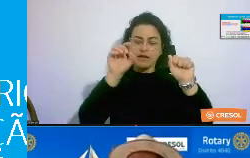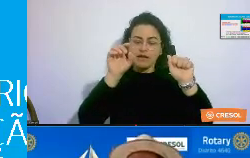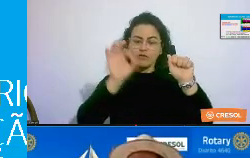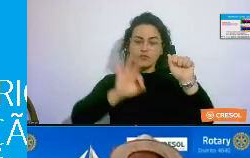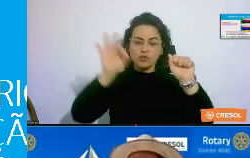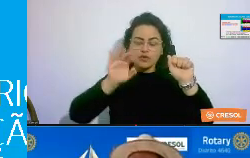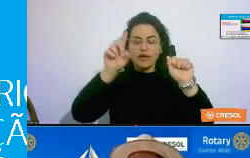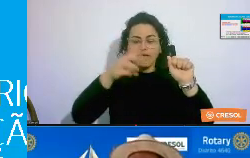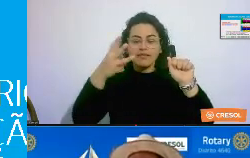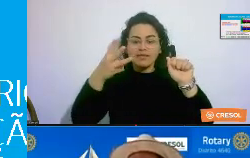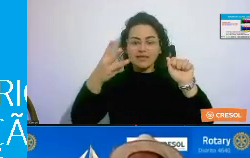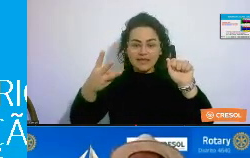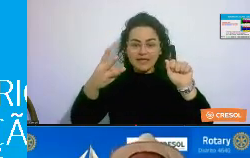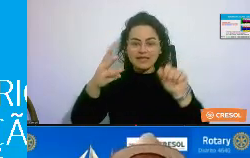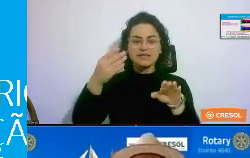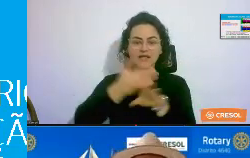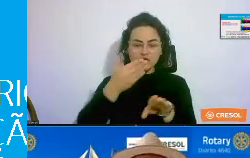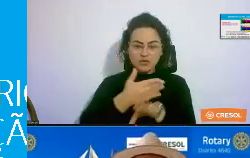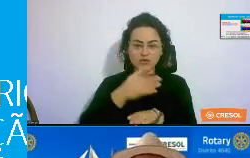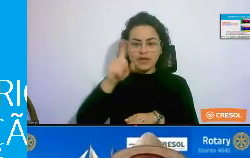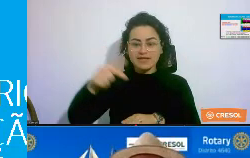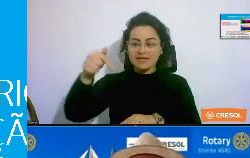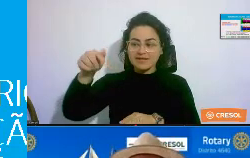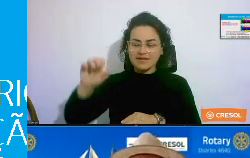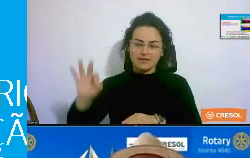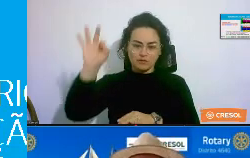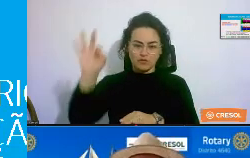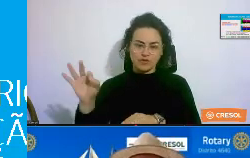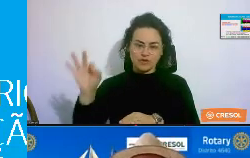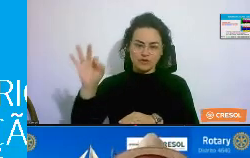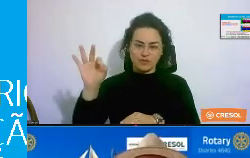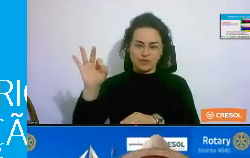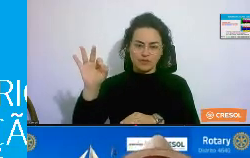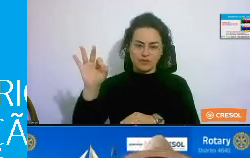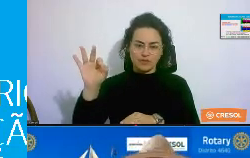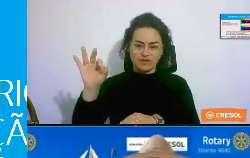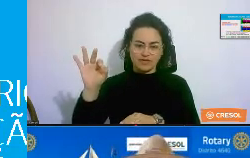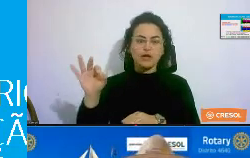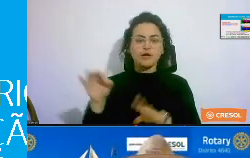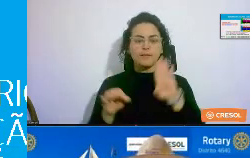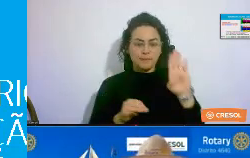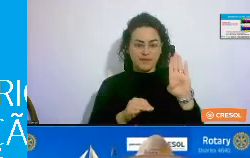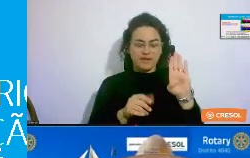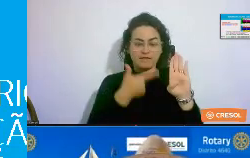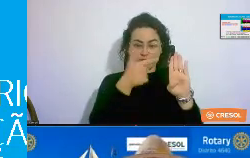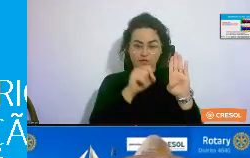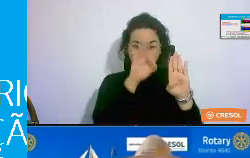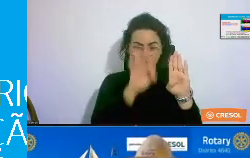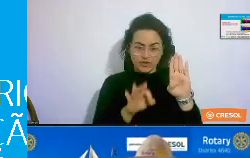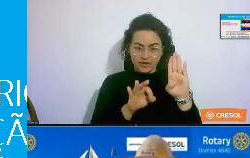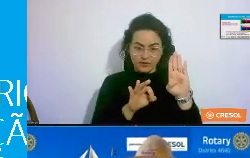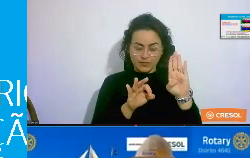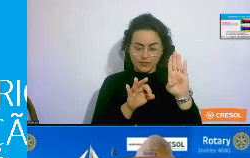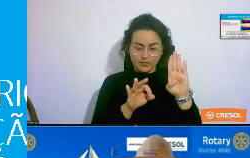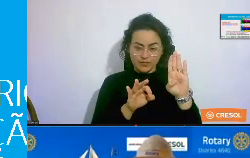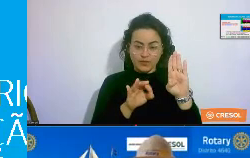associados, 3 associados vai te representar 70% do resultado. Curva B, 20%,